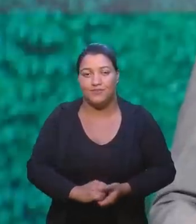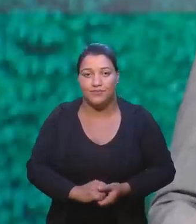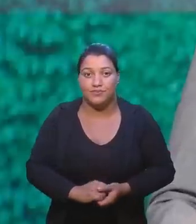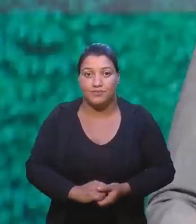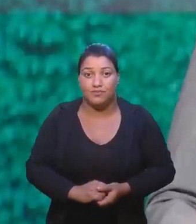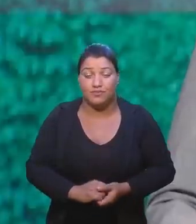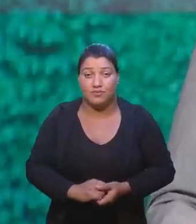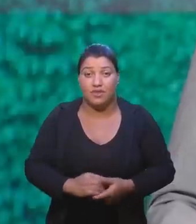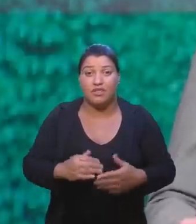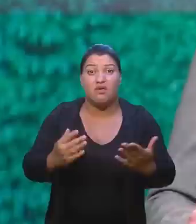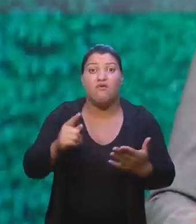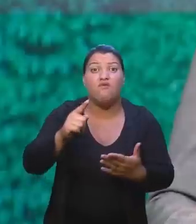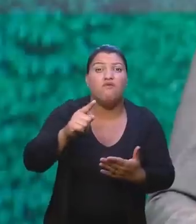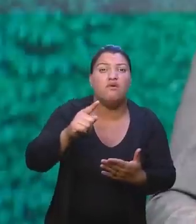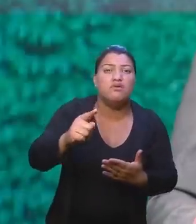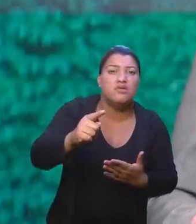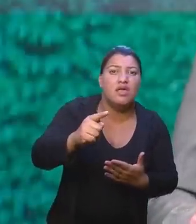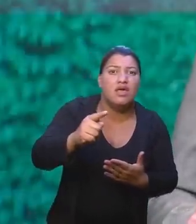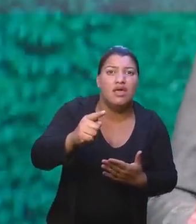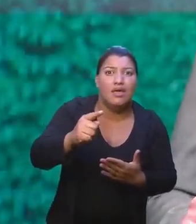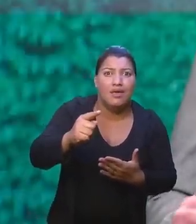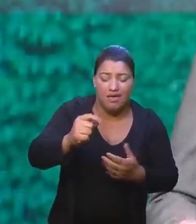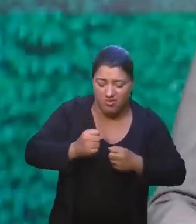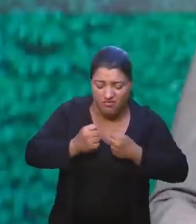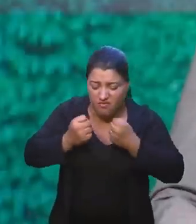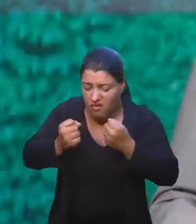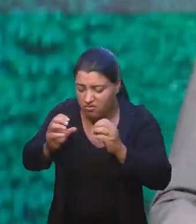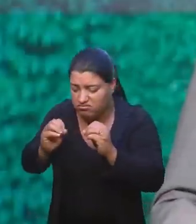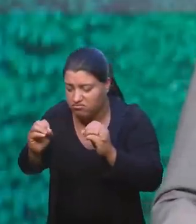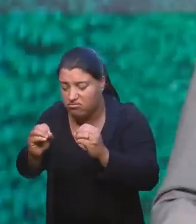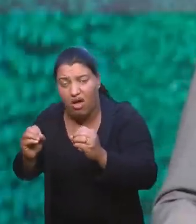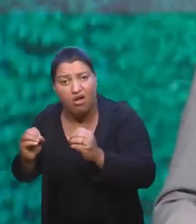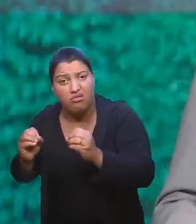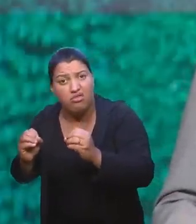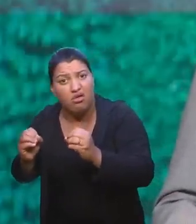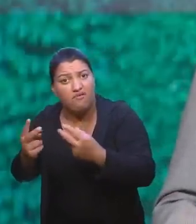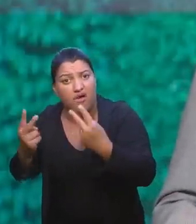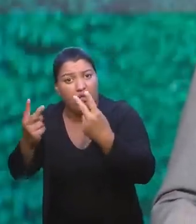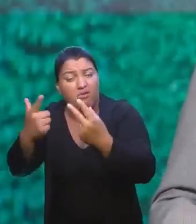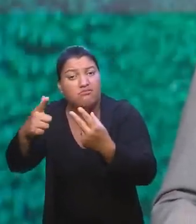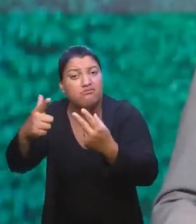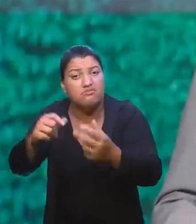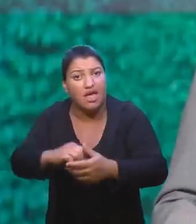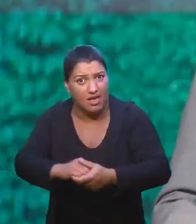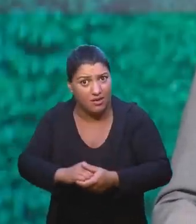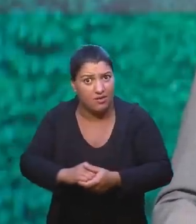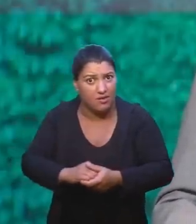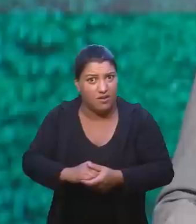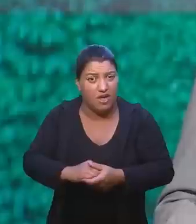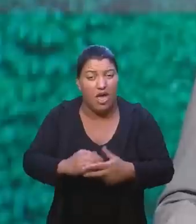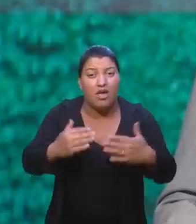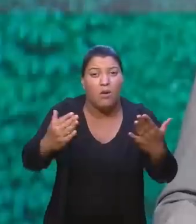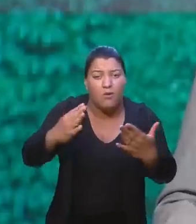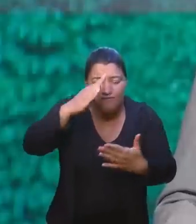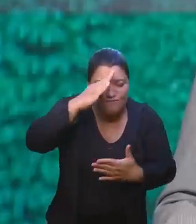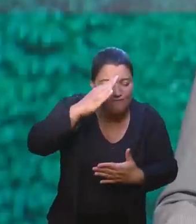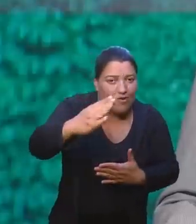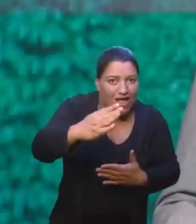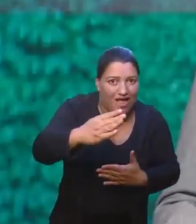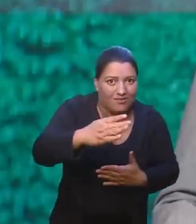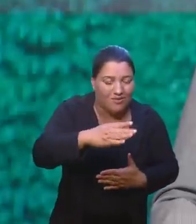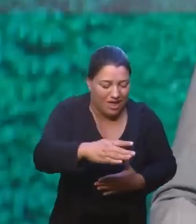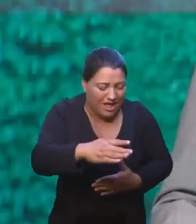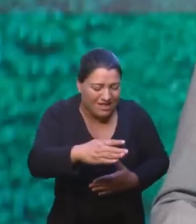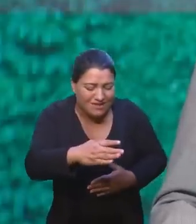Que mérito teríeis em triunfar sem esforço? Como valentes soldados, os feridos serão os mais